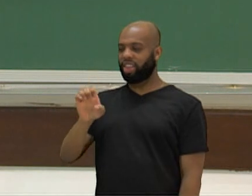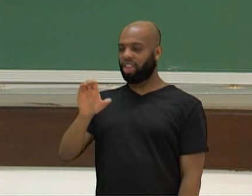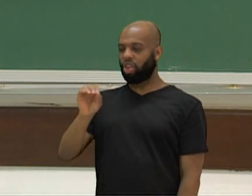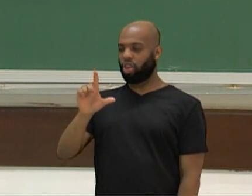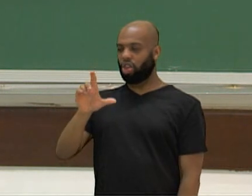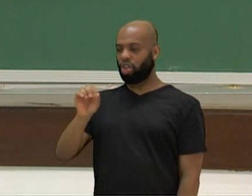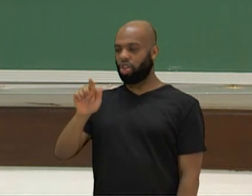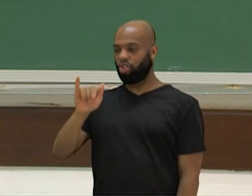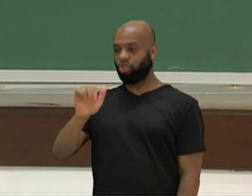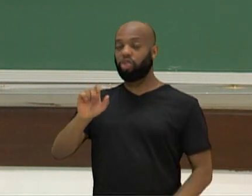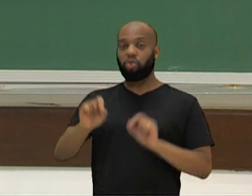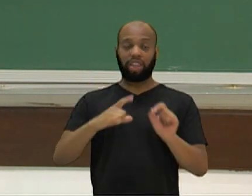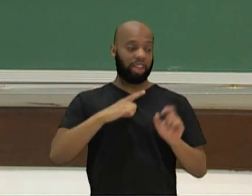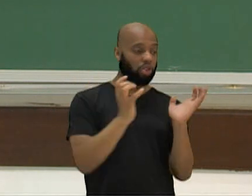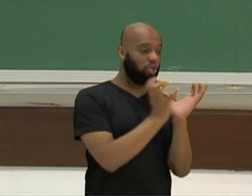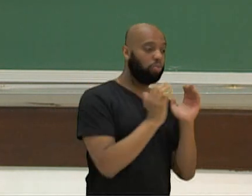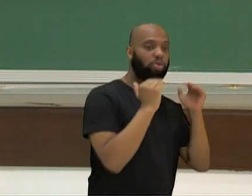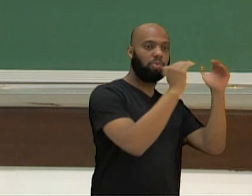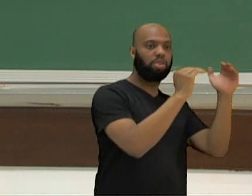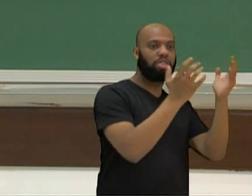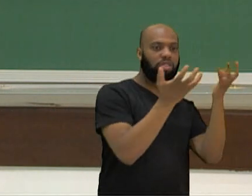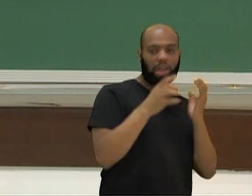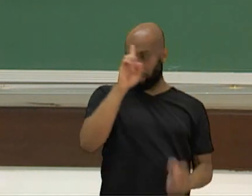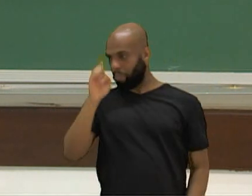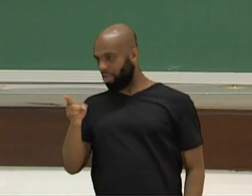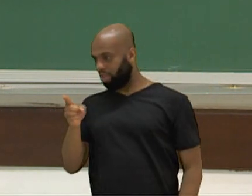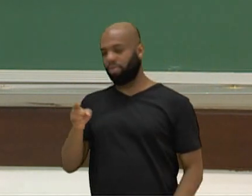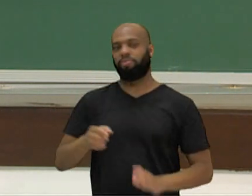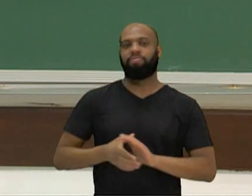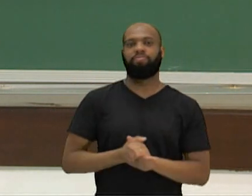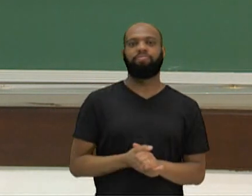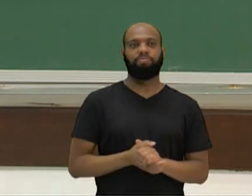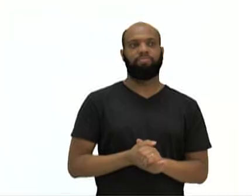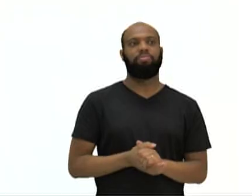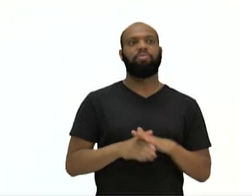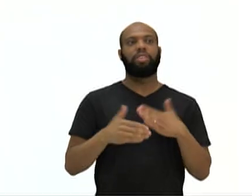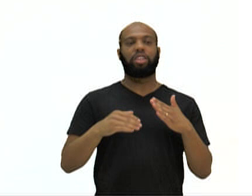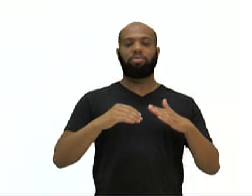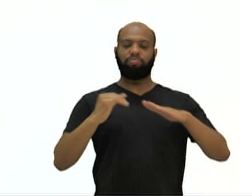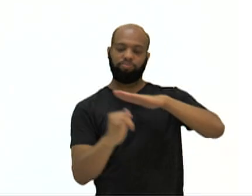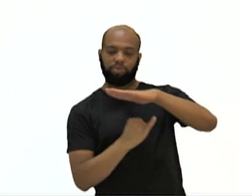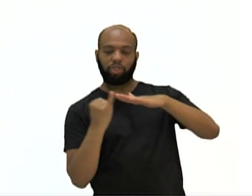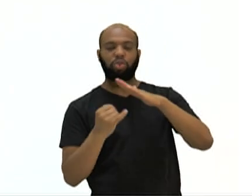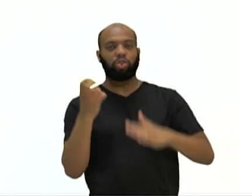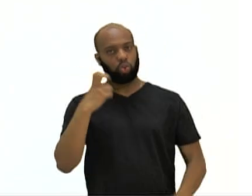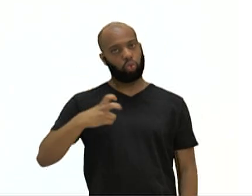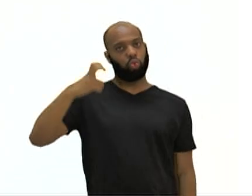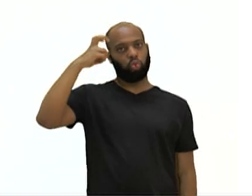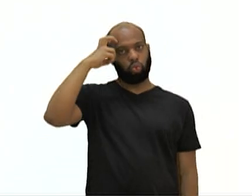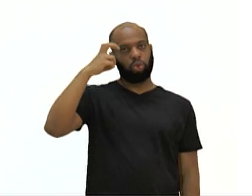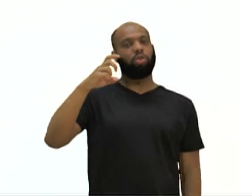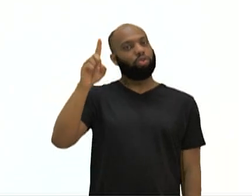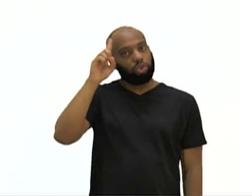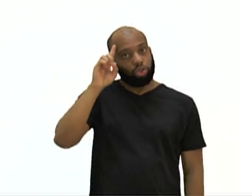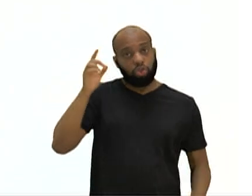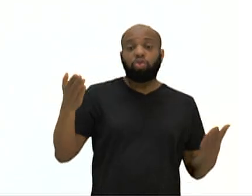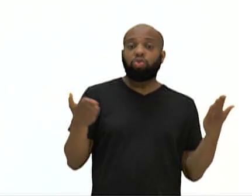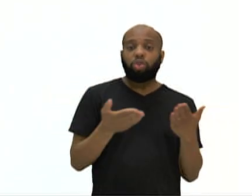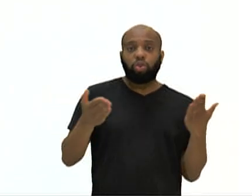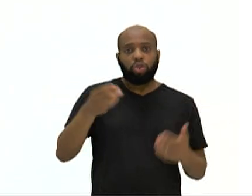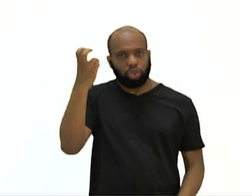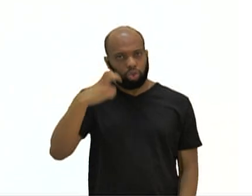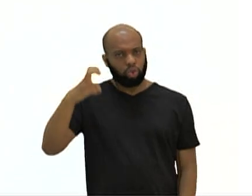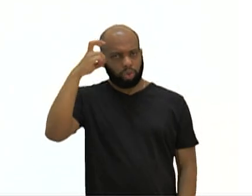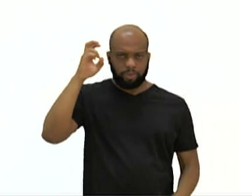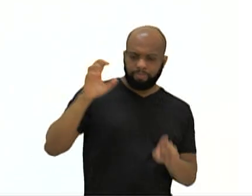reprodução das ideias da classe dominante, né? Bom, a indústria cultural em si. Nos dias de hoje, as culturas